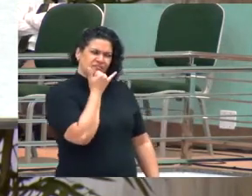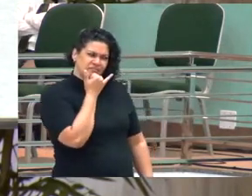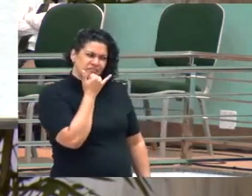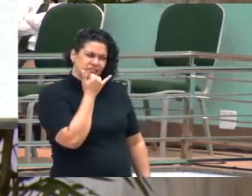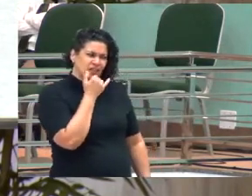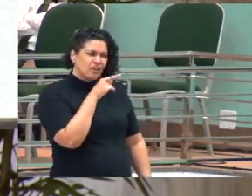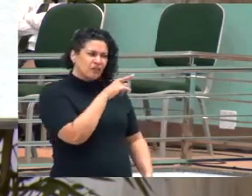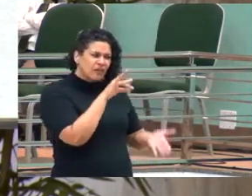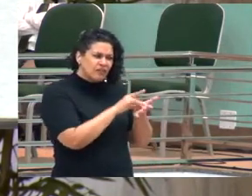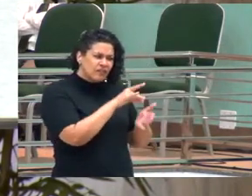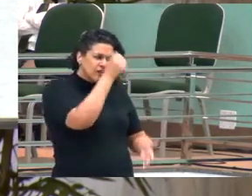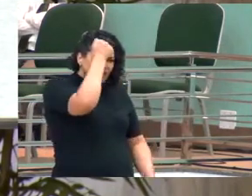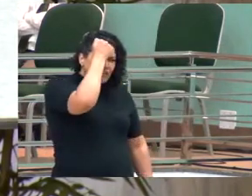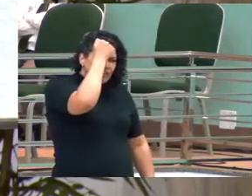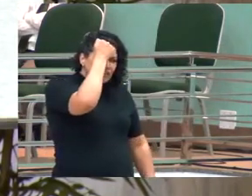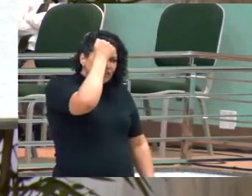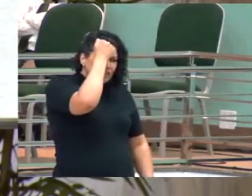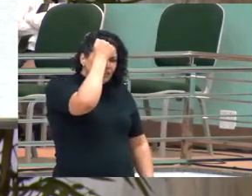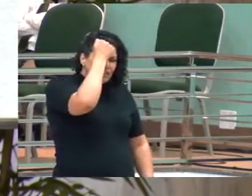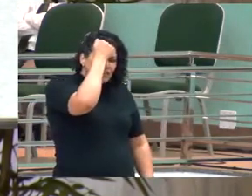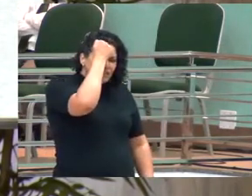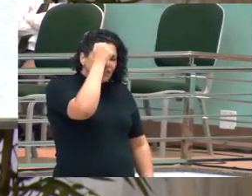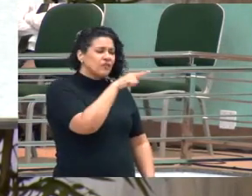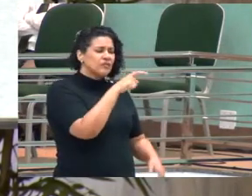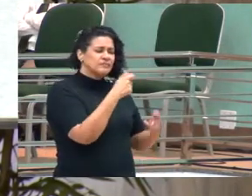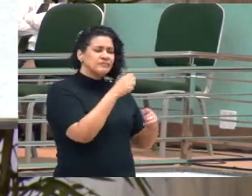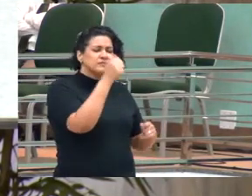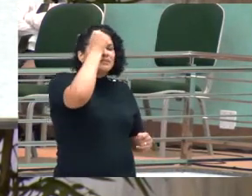e largue o seu pecado.